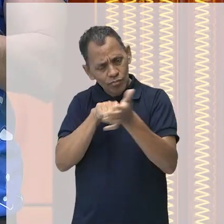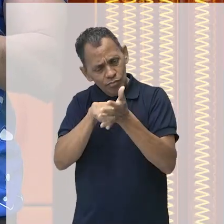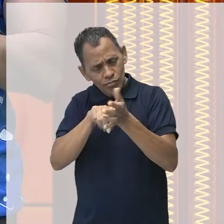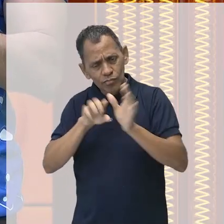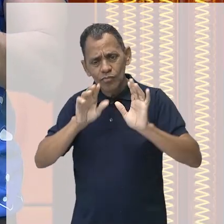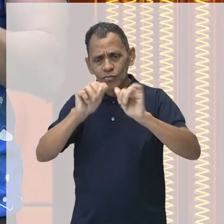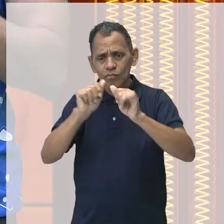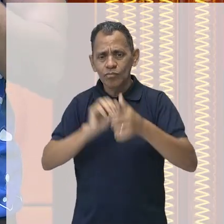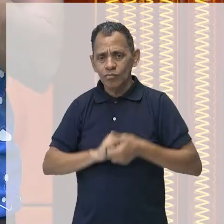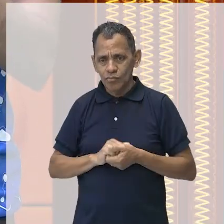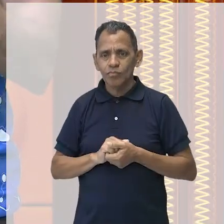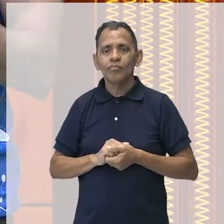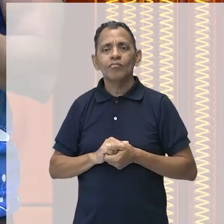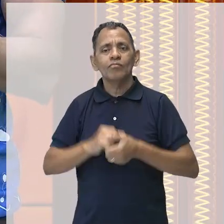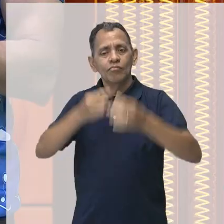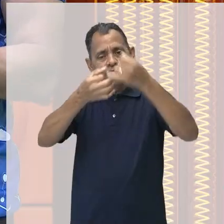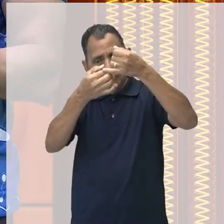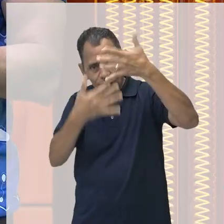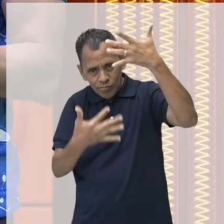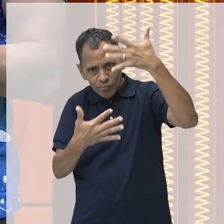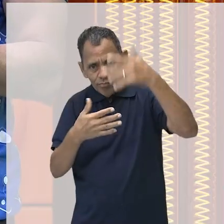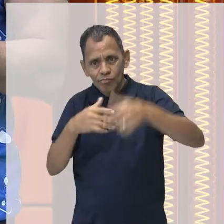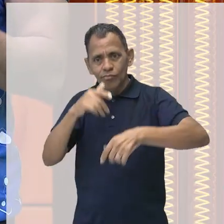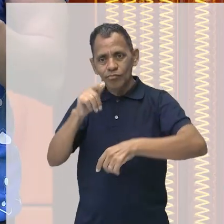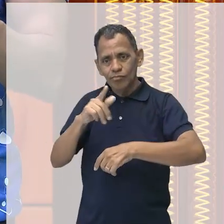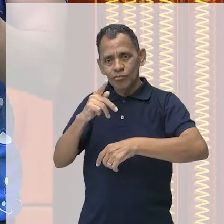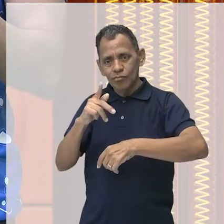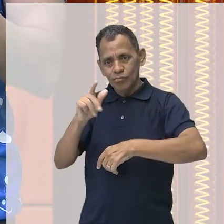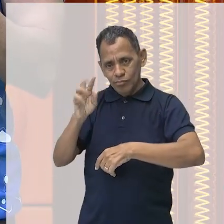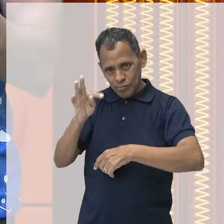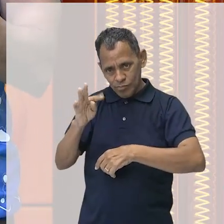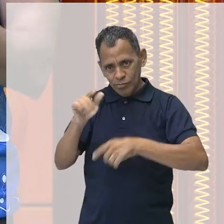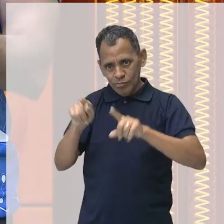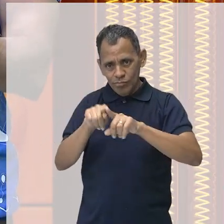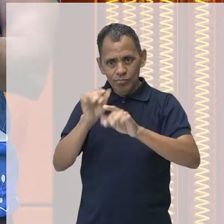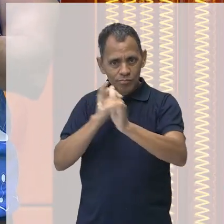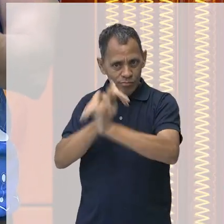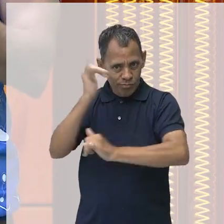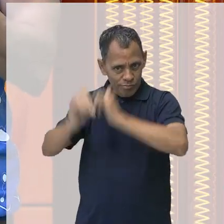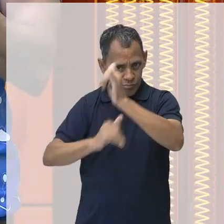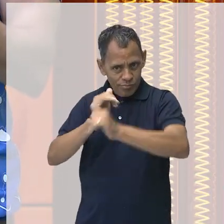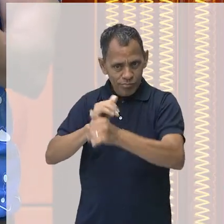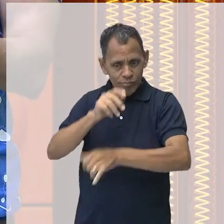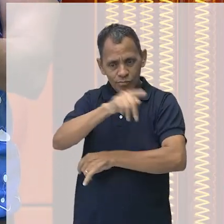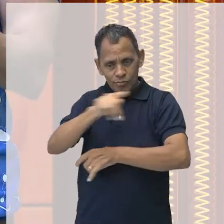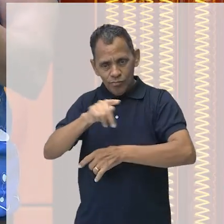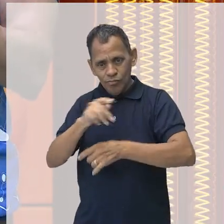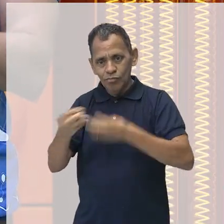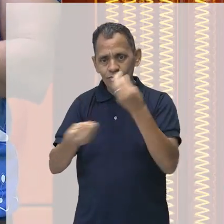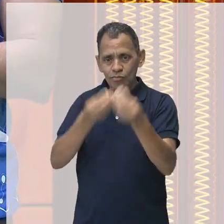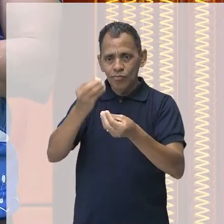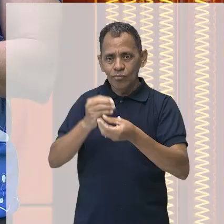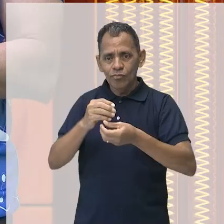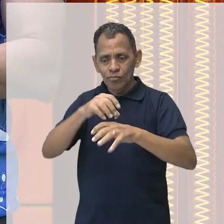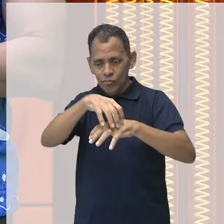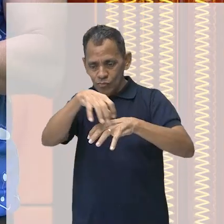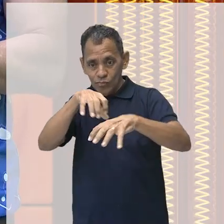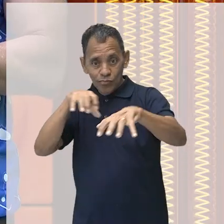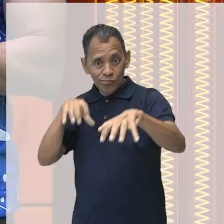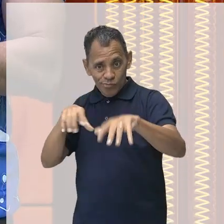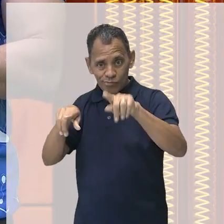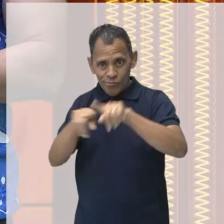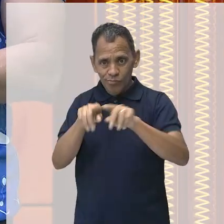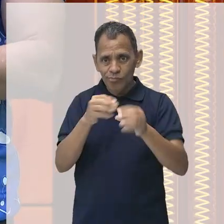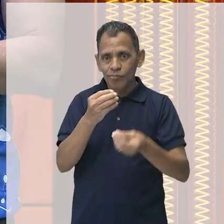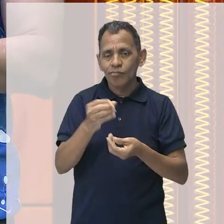pelo ChatGPT e outras inteligências artificiais, né? Então o professor ele passa a ser ali um moderador desse conhecimento, por assim dizer.